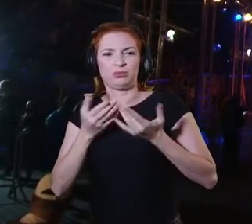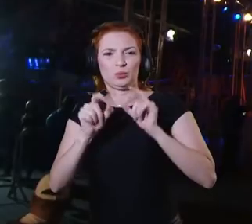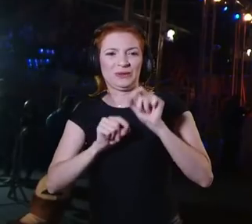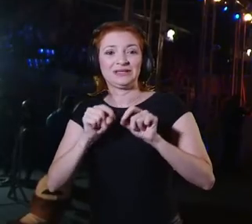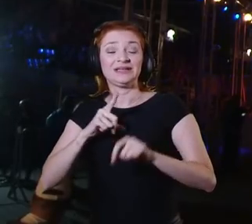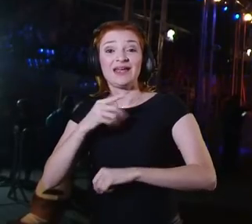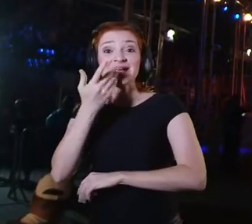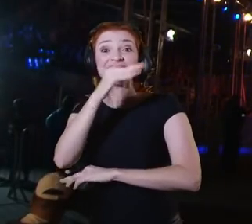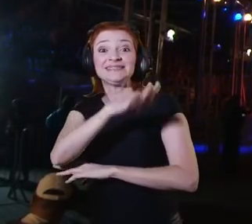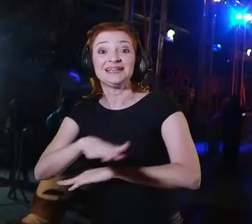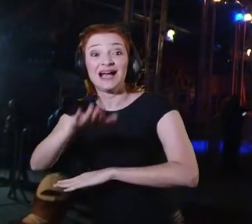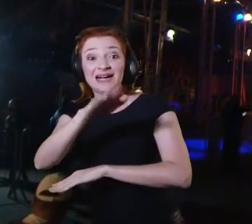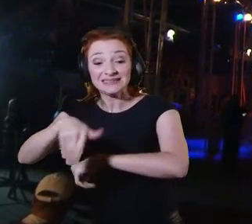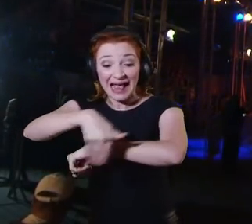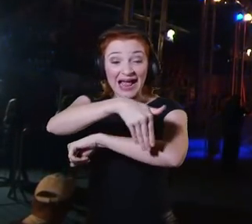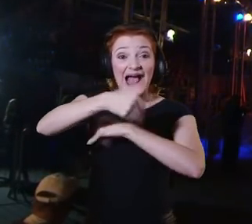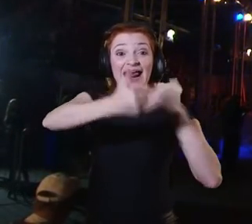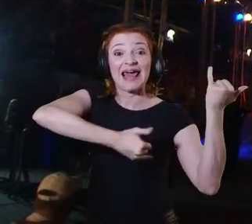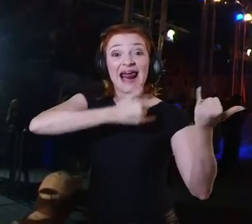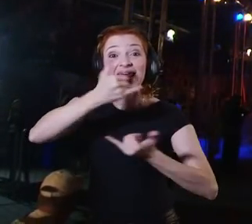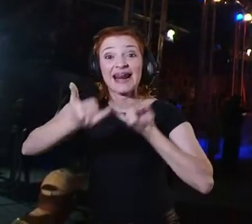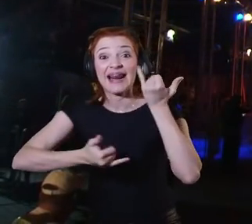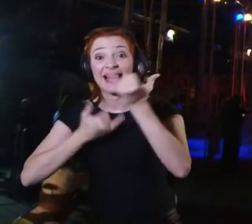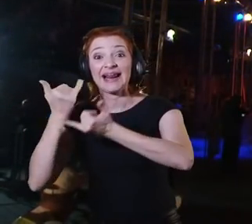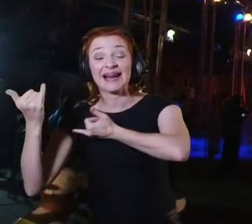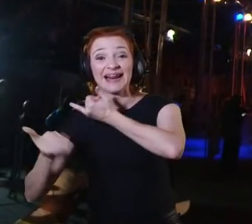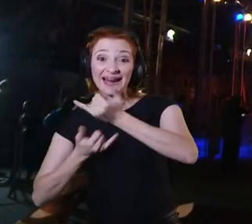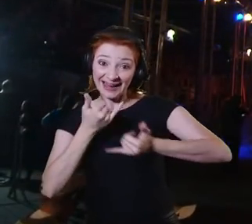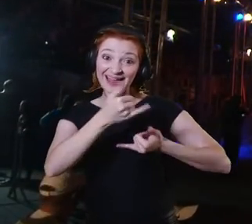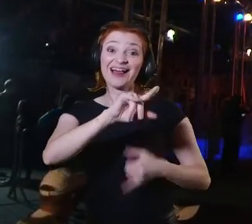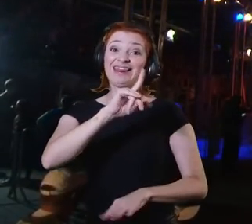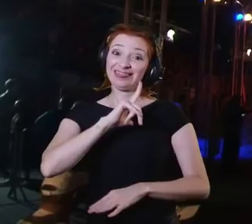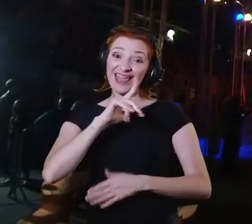Crianças, meninos e meninas correndo aqui em